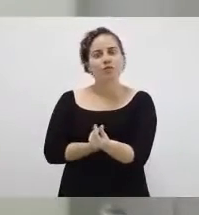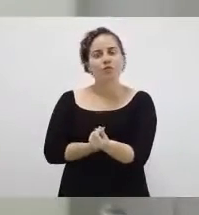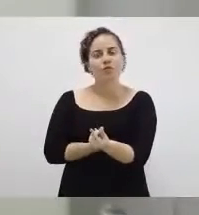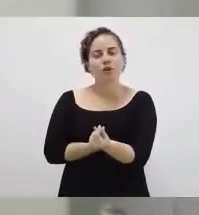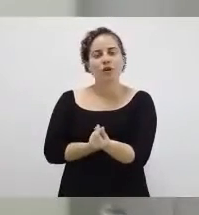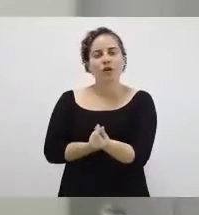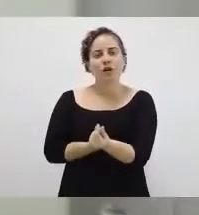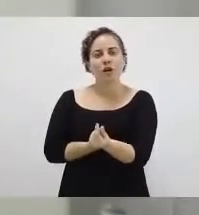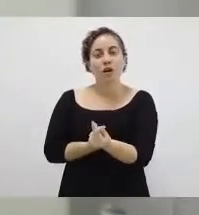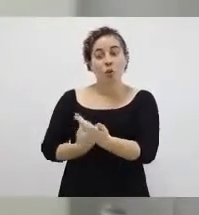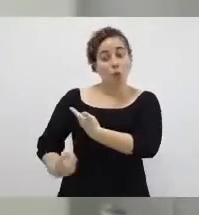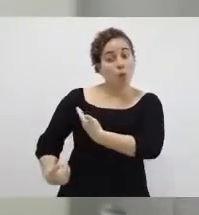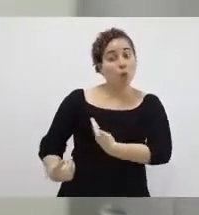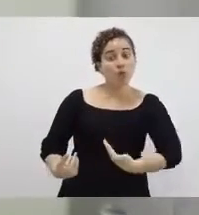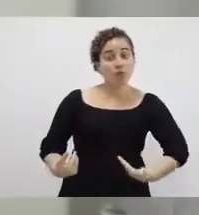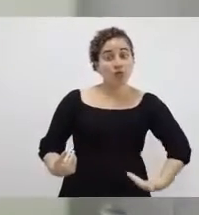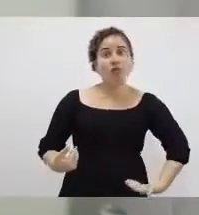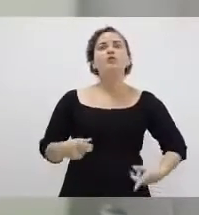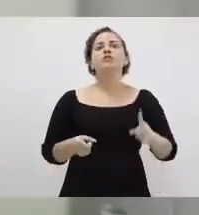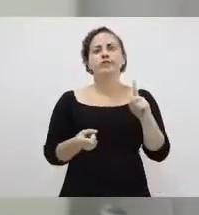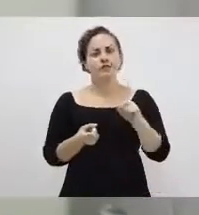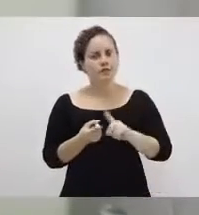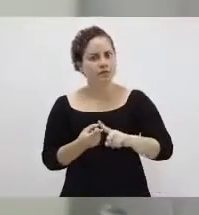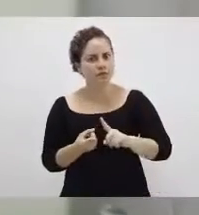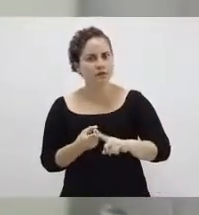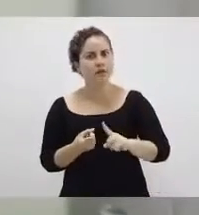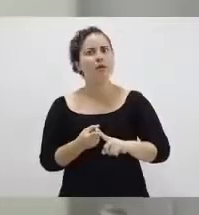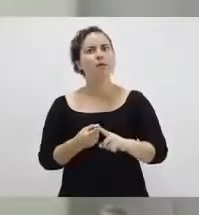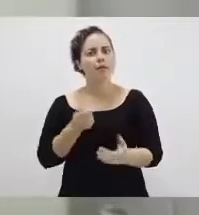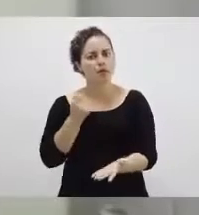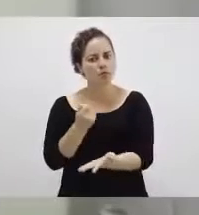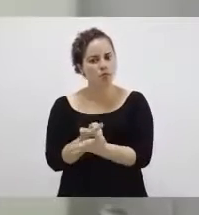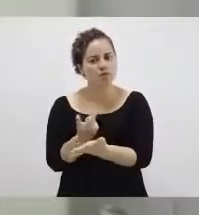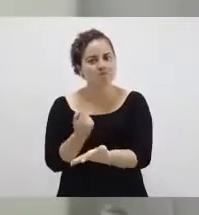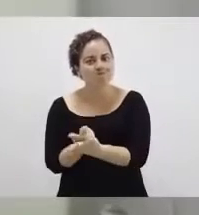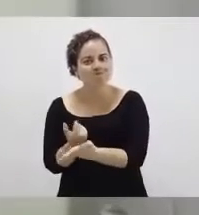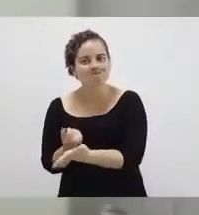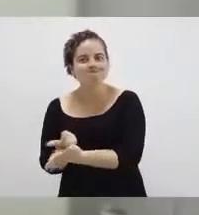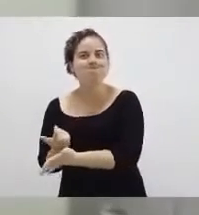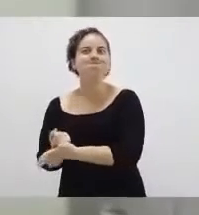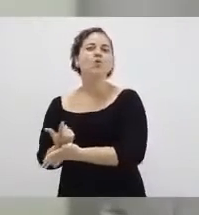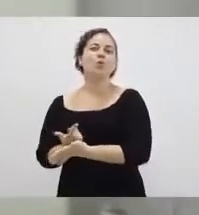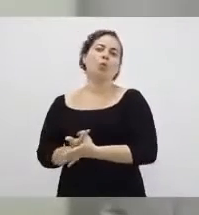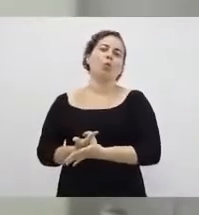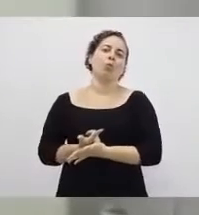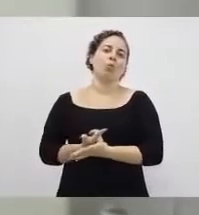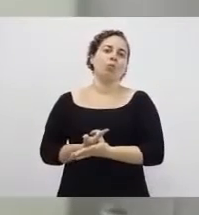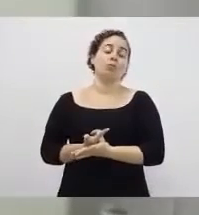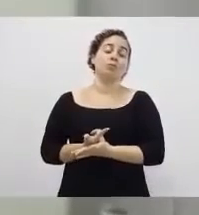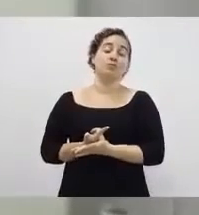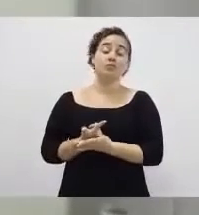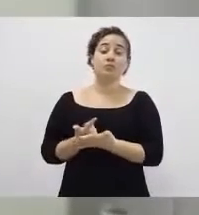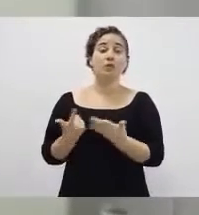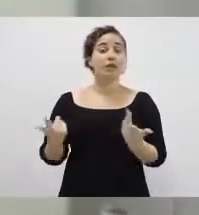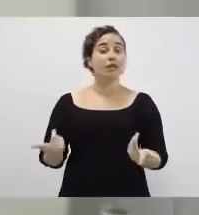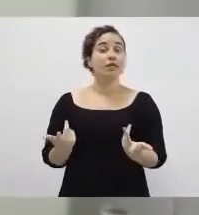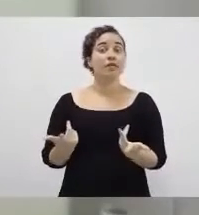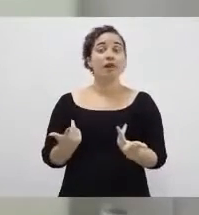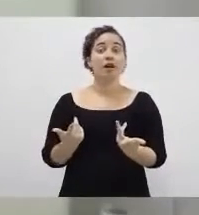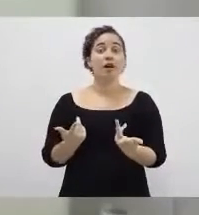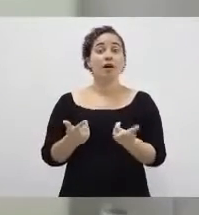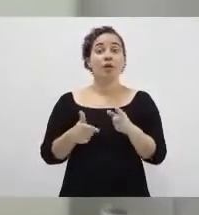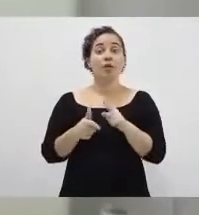a comprar essa moeda. Então é importante que você compreenda que regime de câmbio fixo não é um